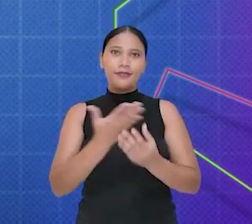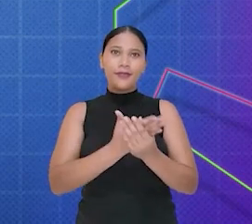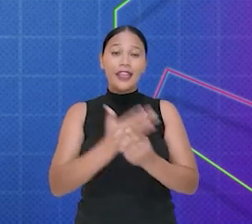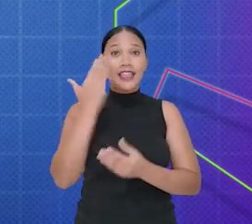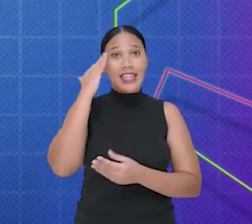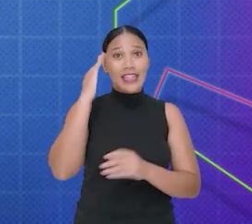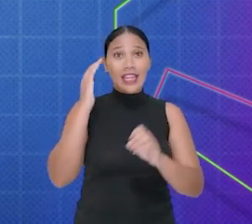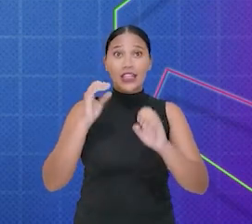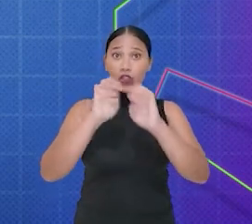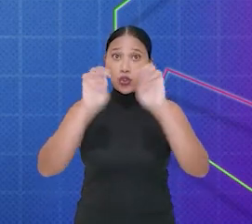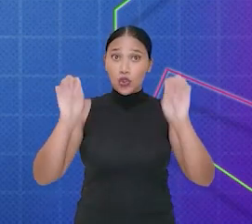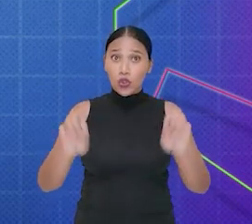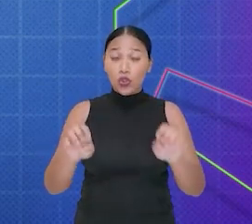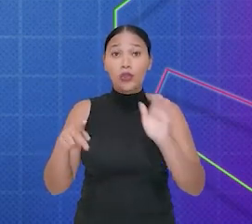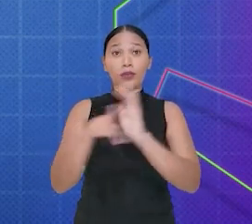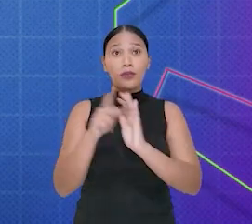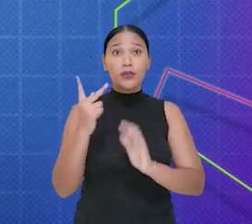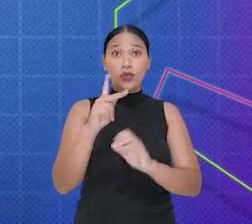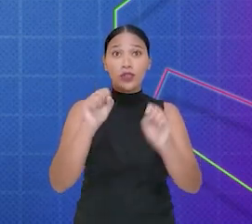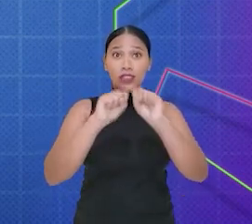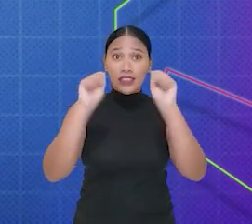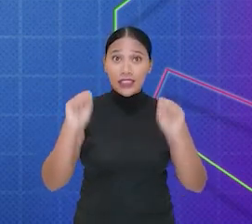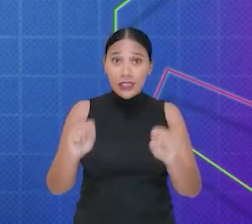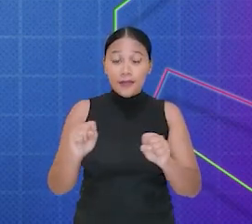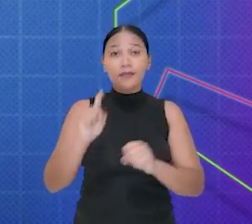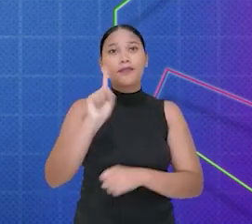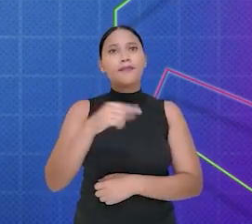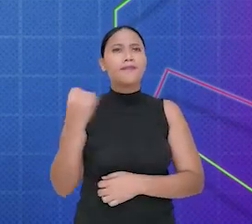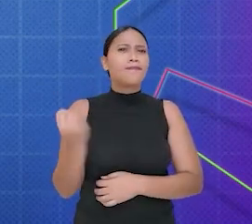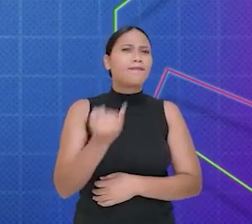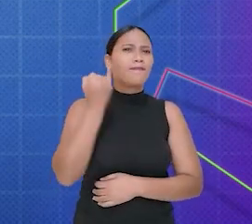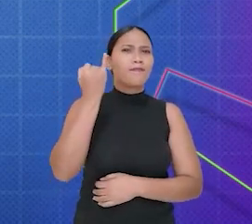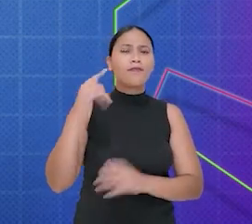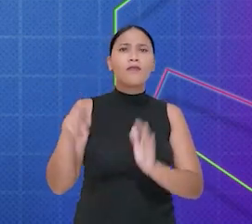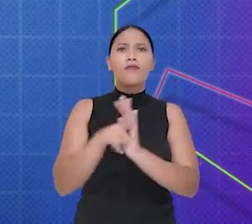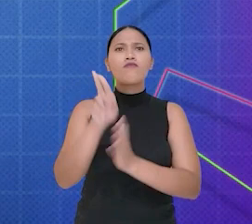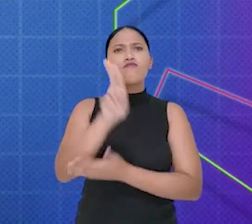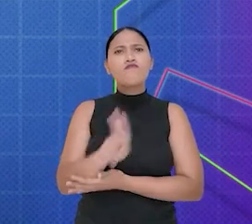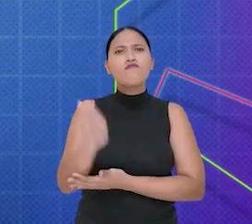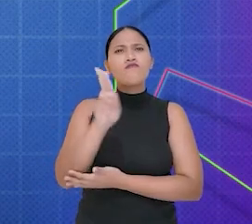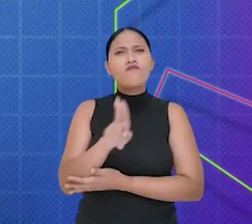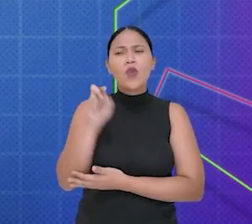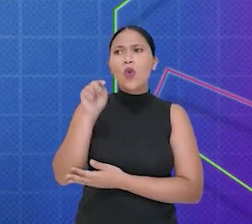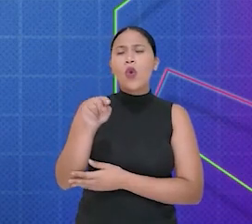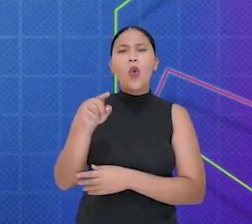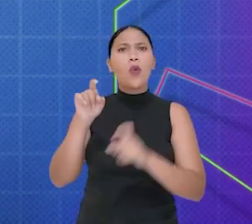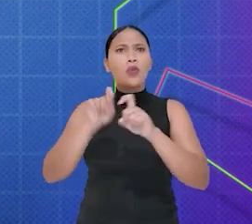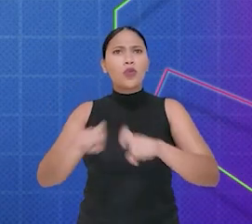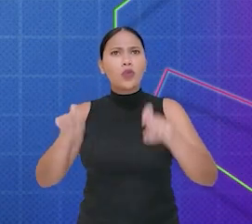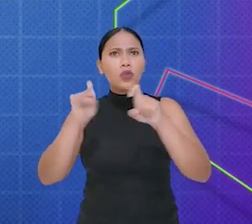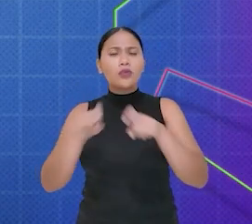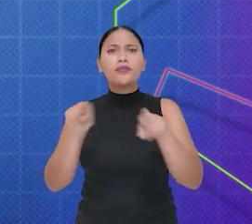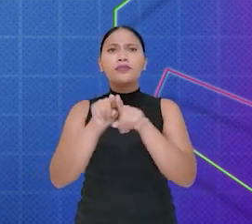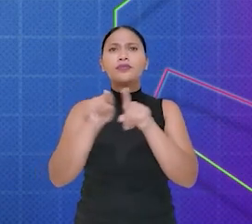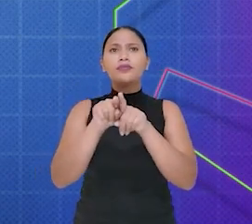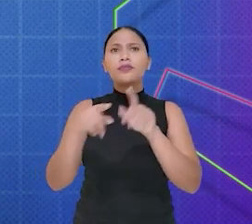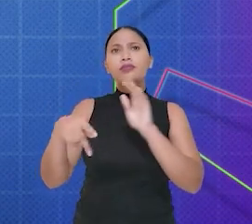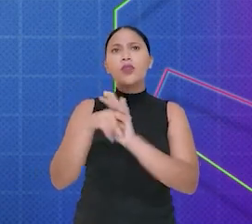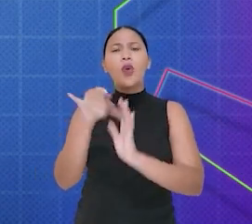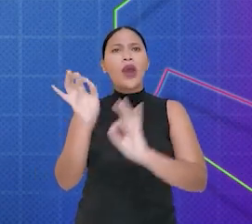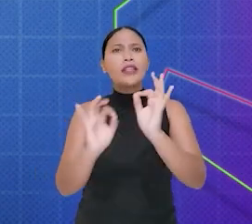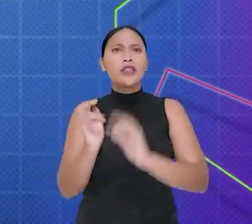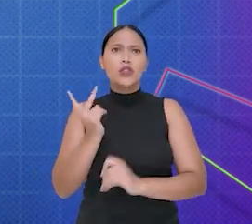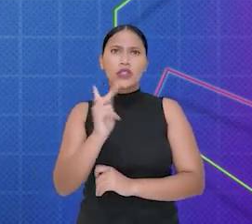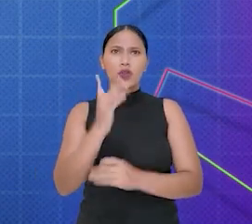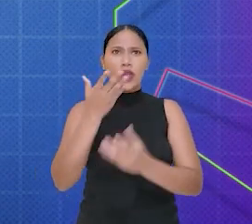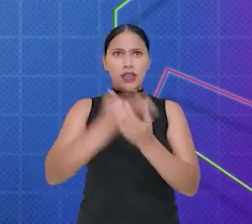arquivos. Entender a estrutura de diretórios do seu sistema operacional é fundamental para o uso eficiente do computador e para a